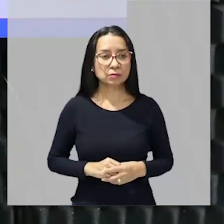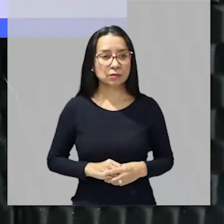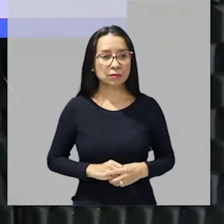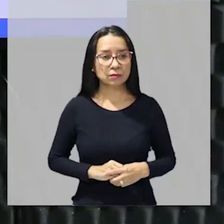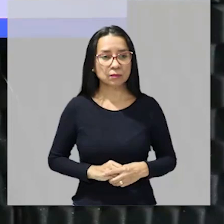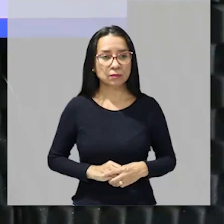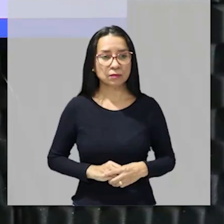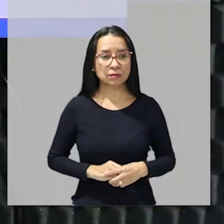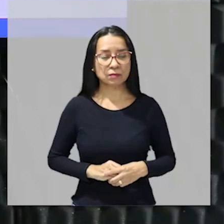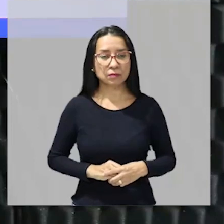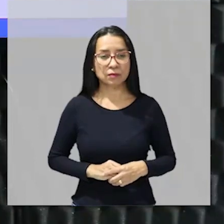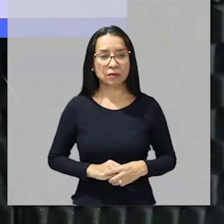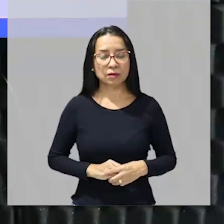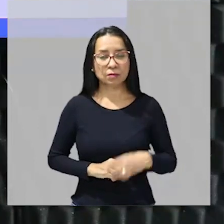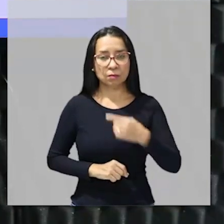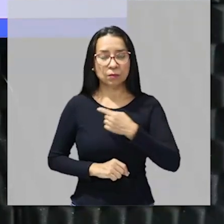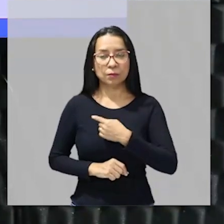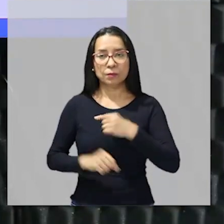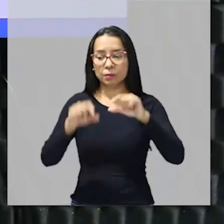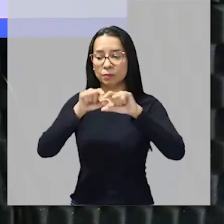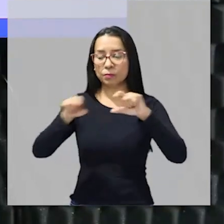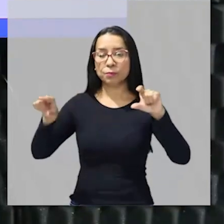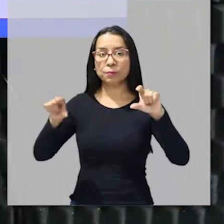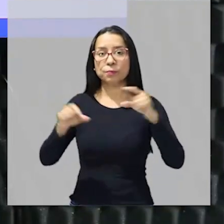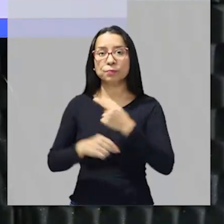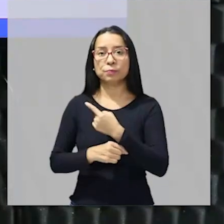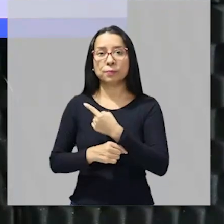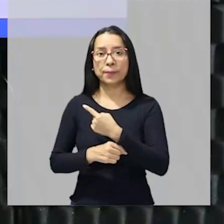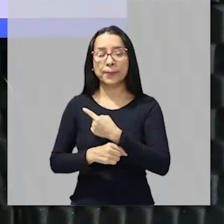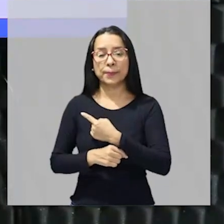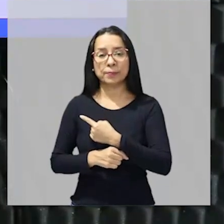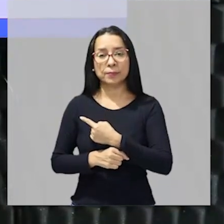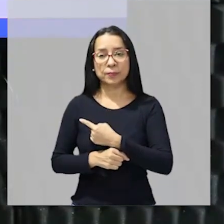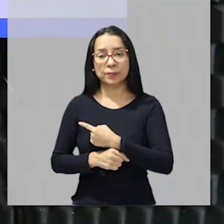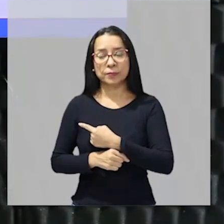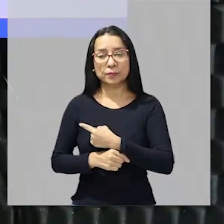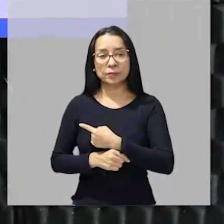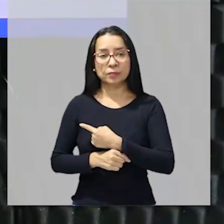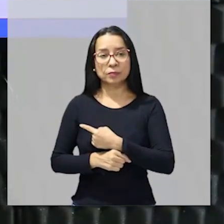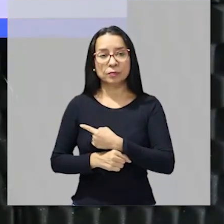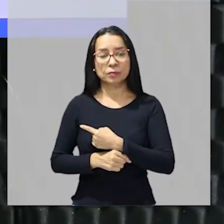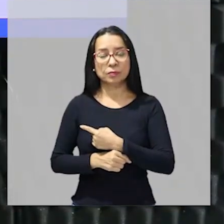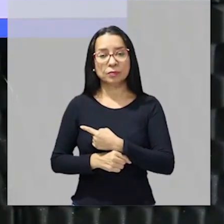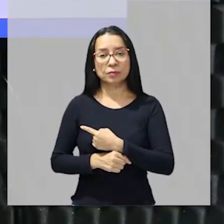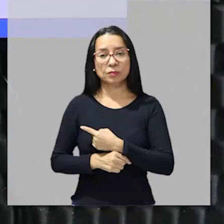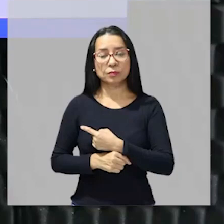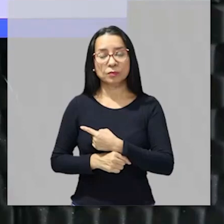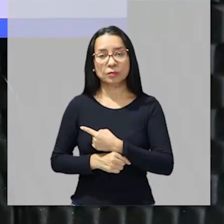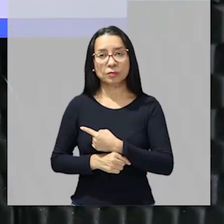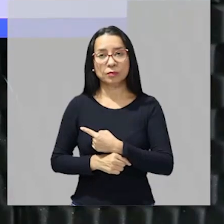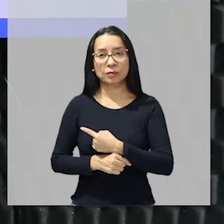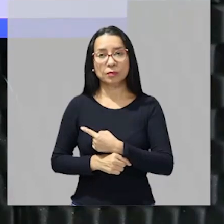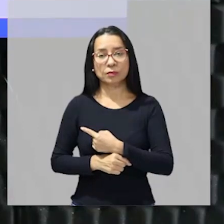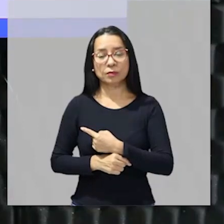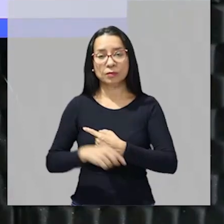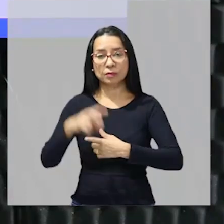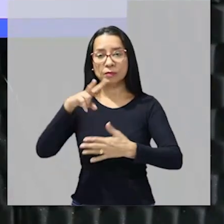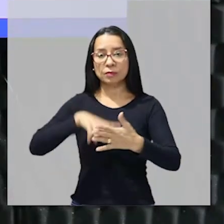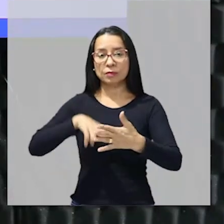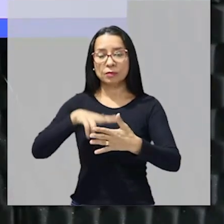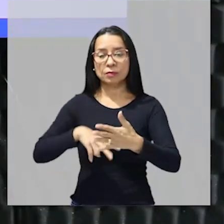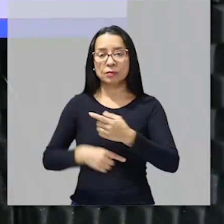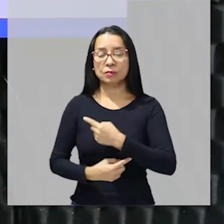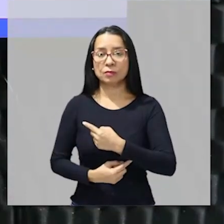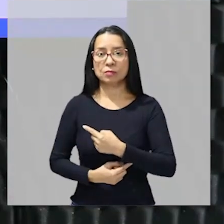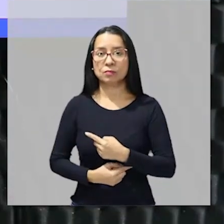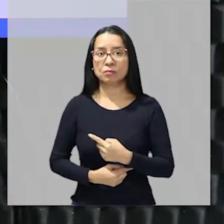A declaração citada no texto, que é a Declaração Universal dos Direitos Humanos, introduziu uma